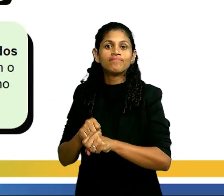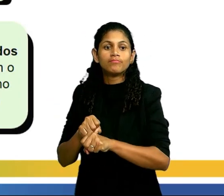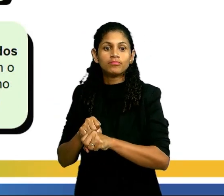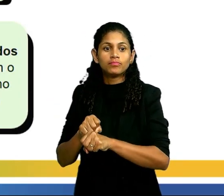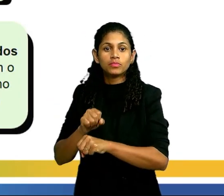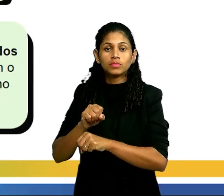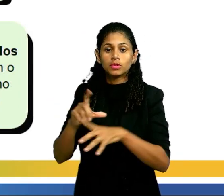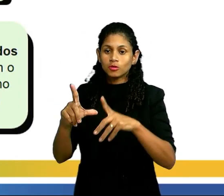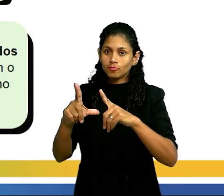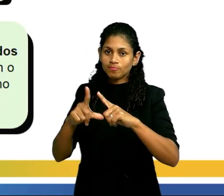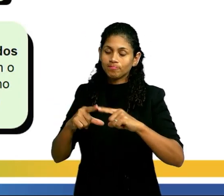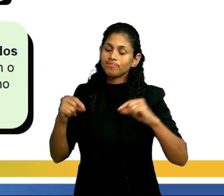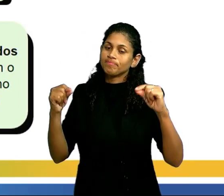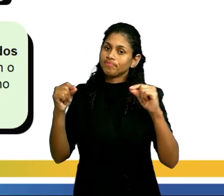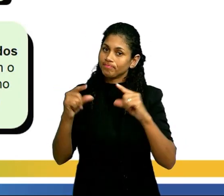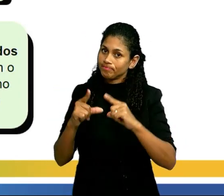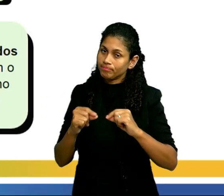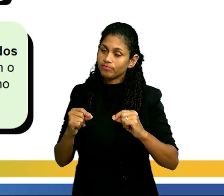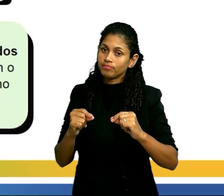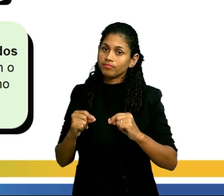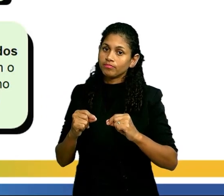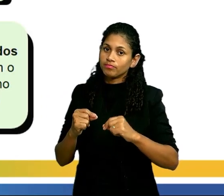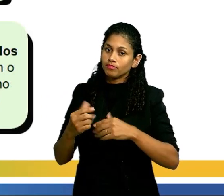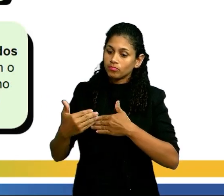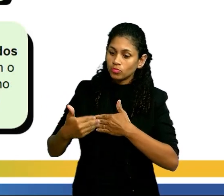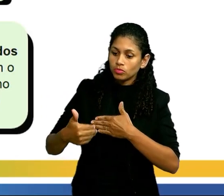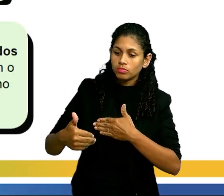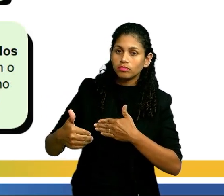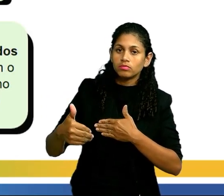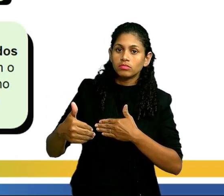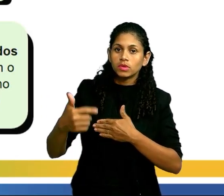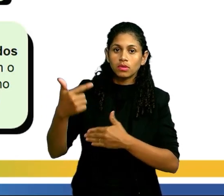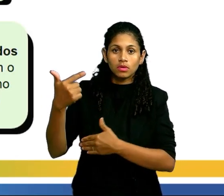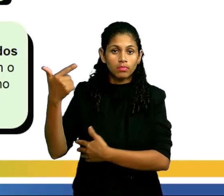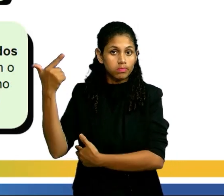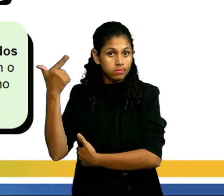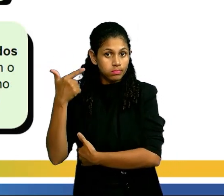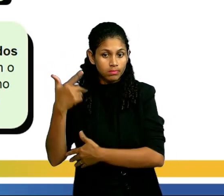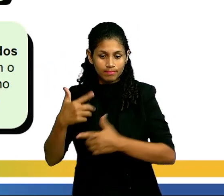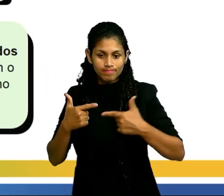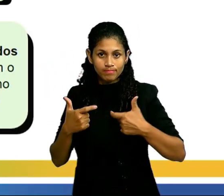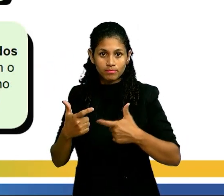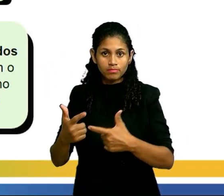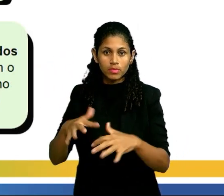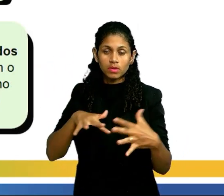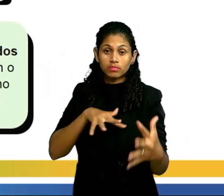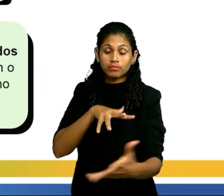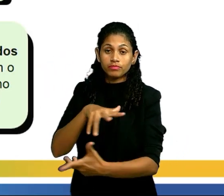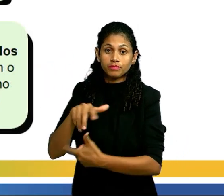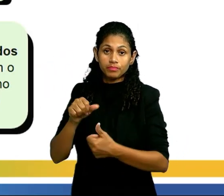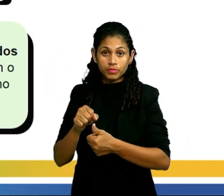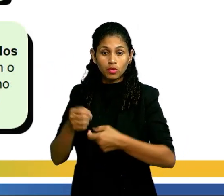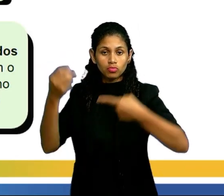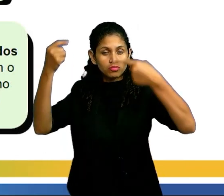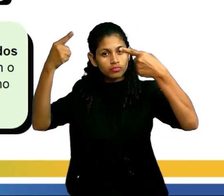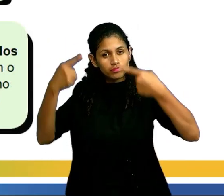pelos japoneses, ainda durante a Segunda Guerra Mundial. Então, os conflitos que vão acontecer no